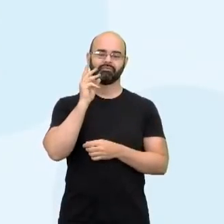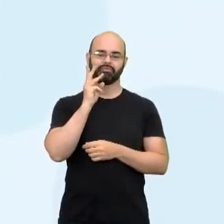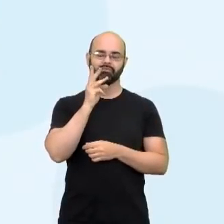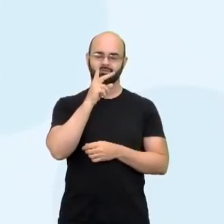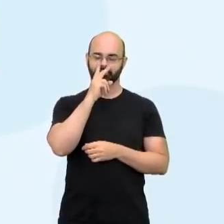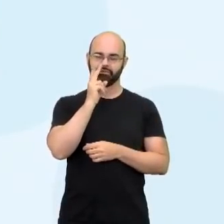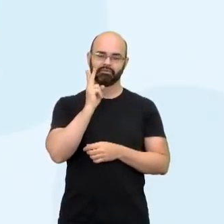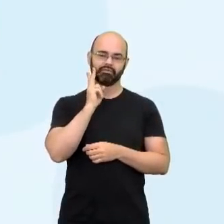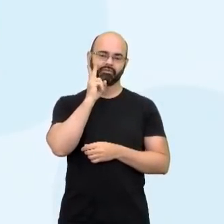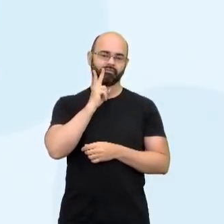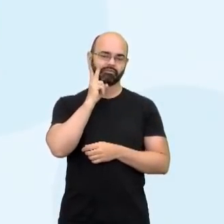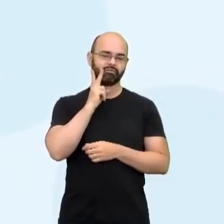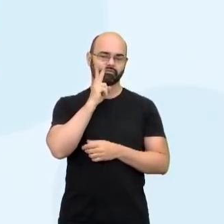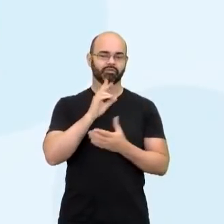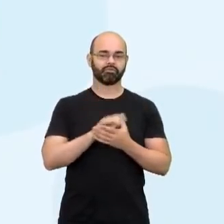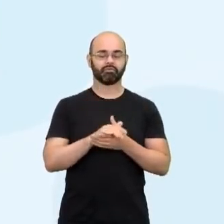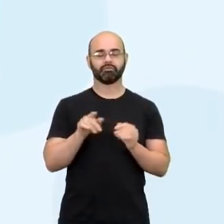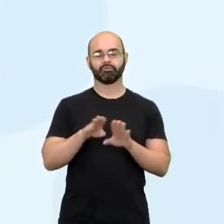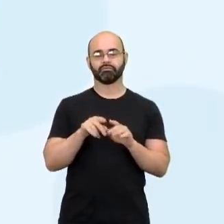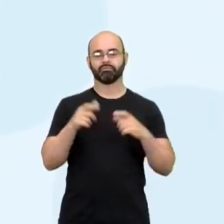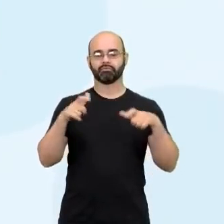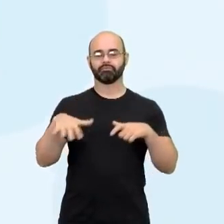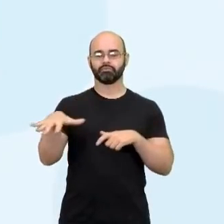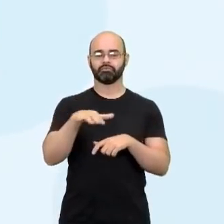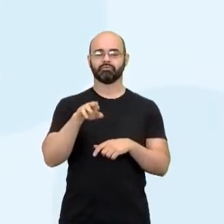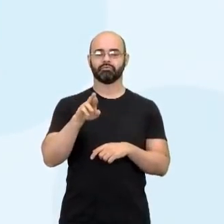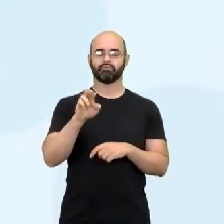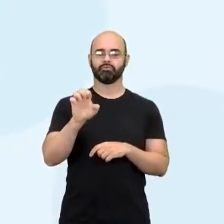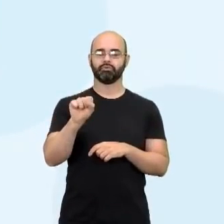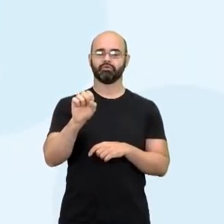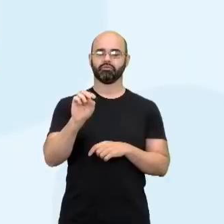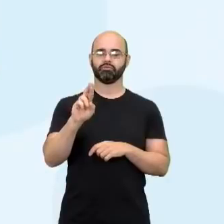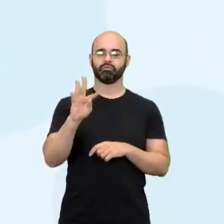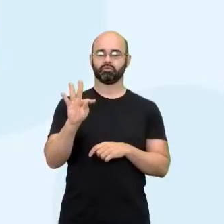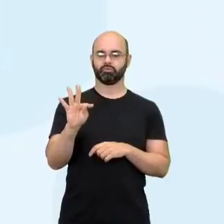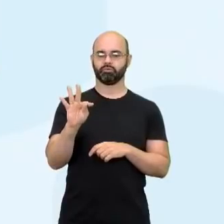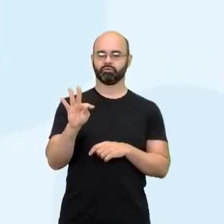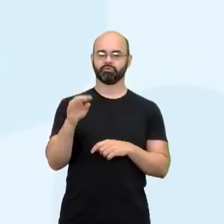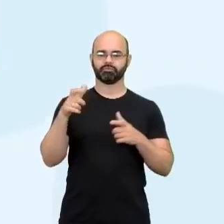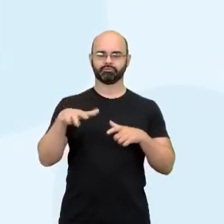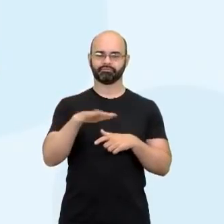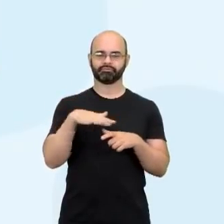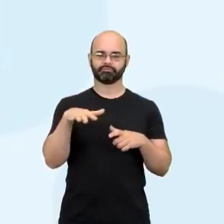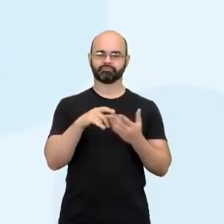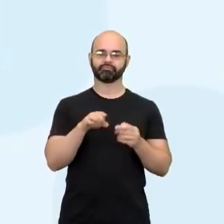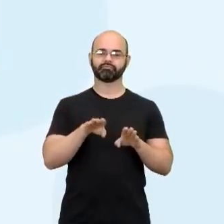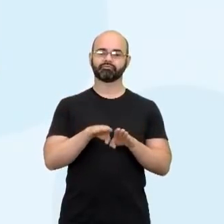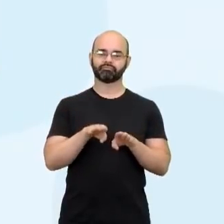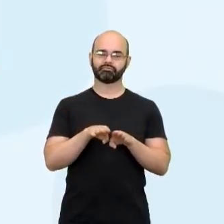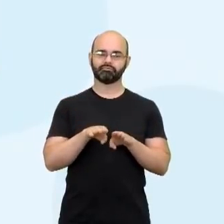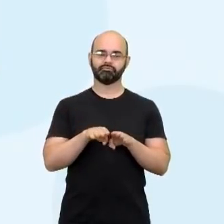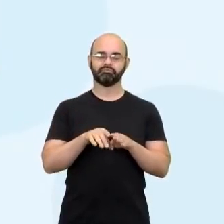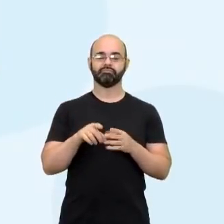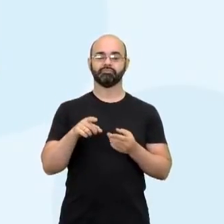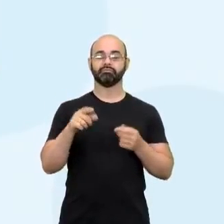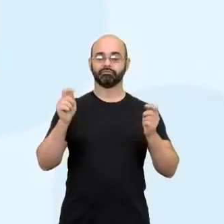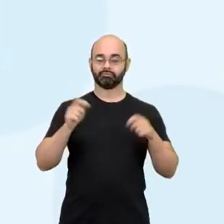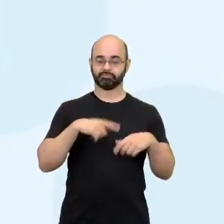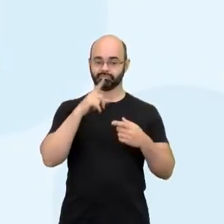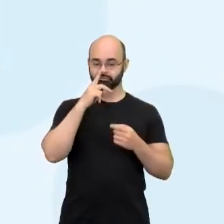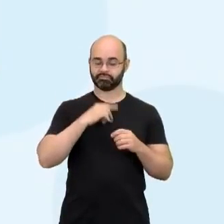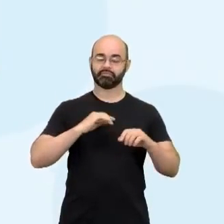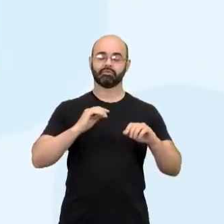nice place, and it's a resort now, it's a resort city. Okay. So you can ski there too. Também dá para